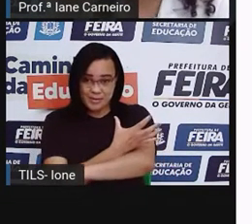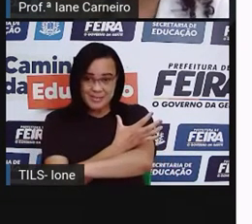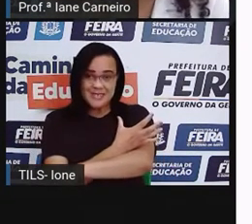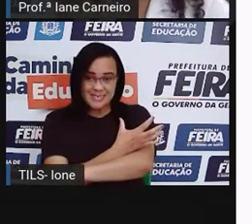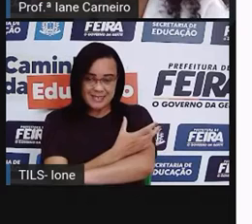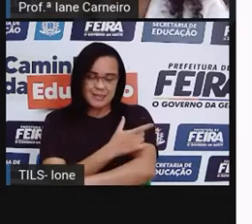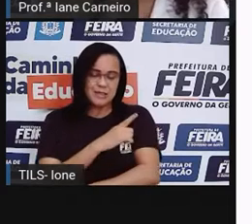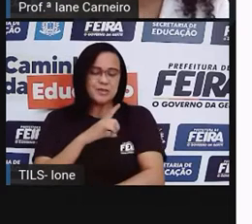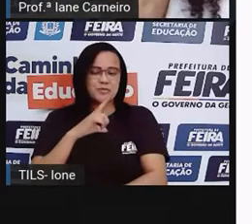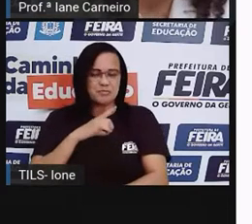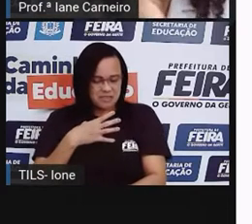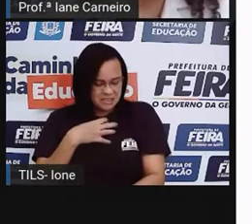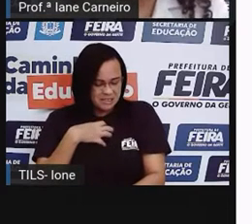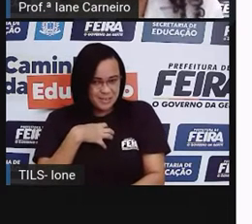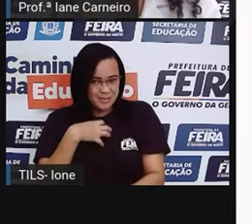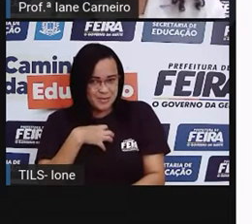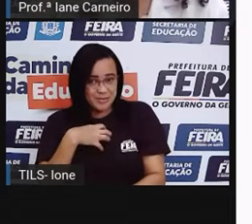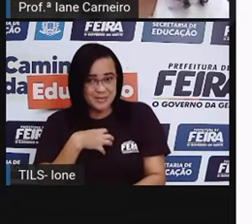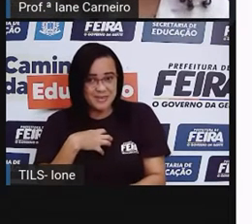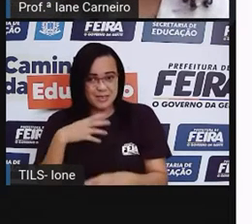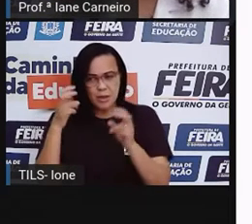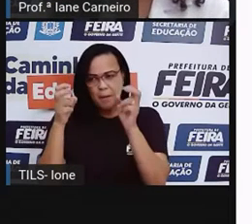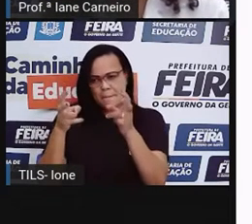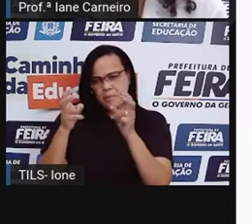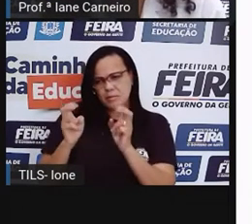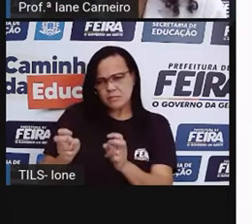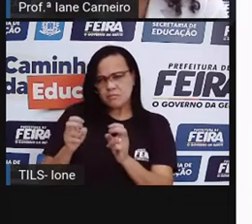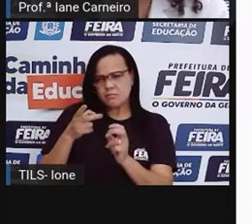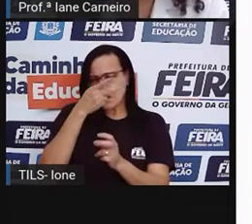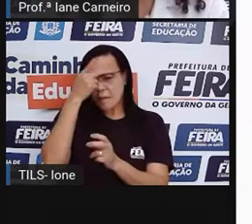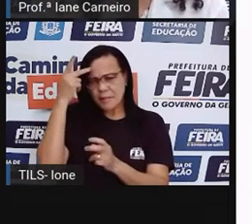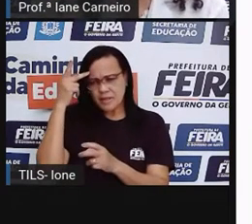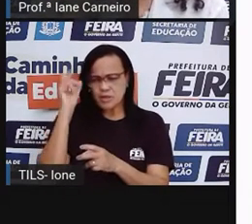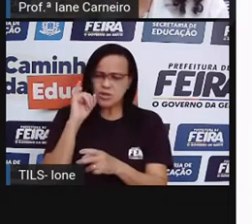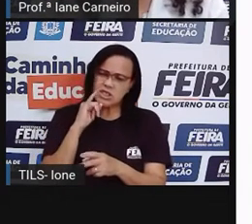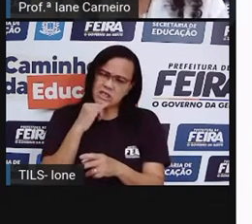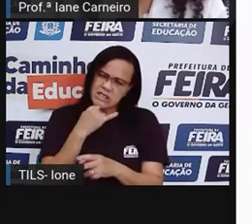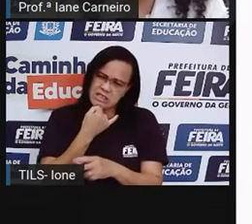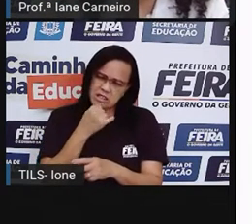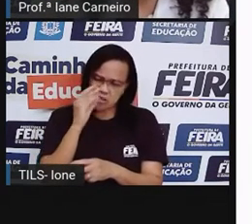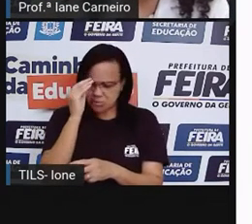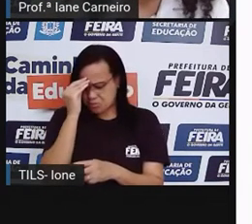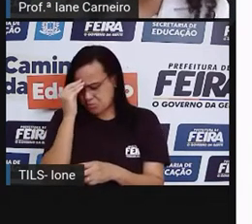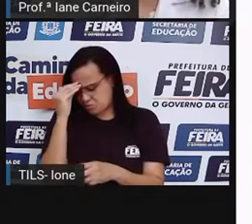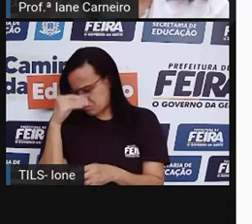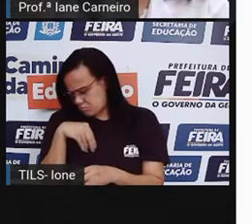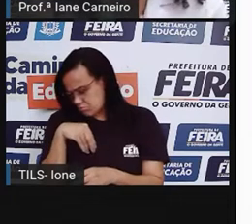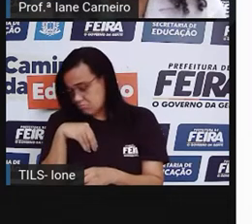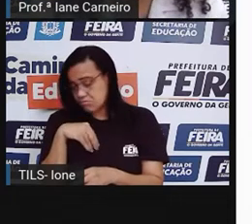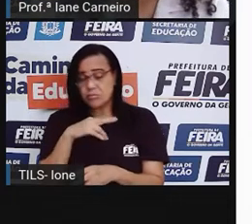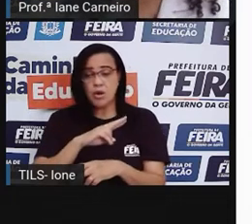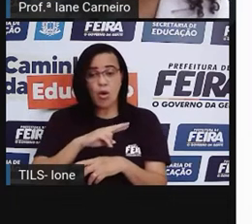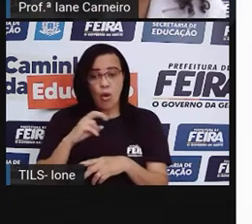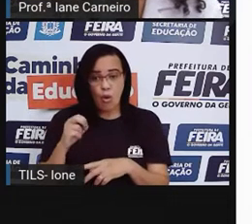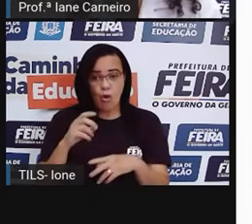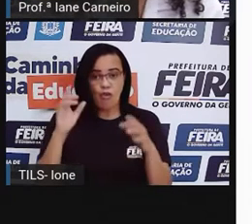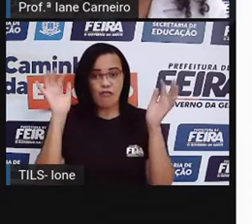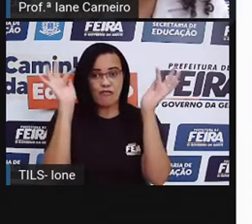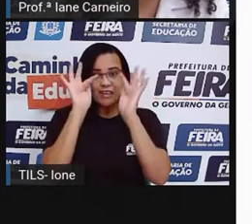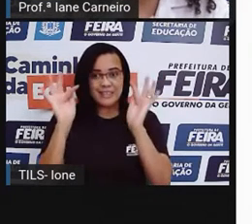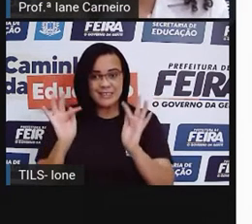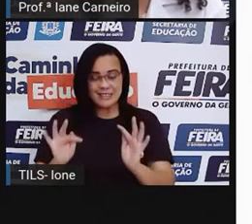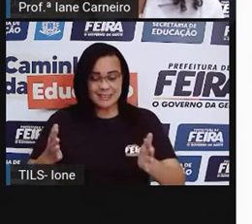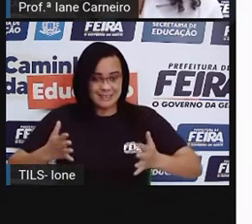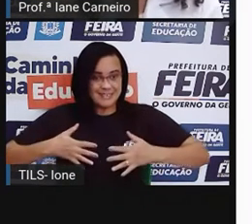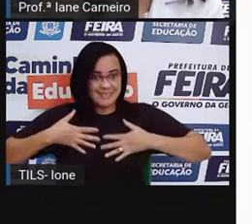a gente observa que alguém está triste, que alguém está desanimado, né? Que alguém tá feliz, né? Tá